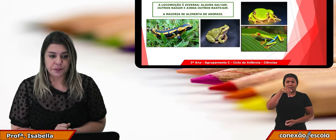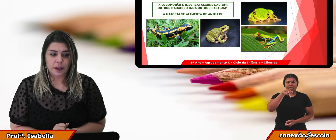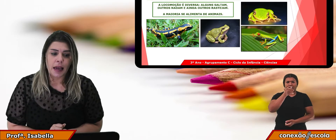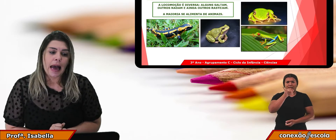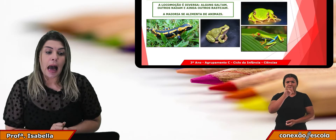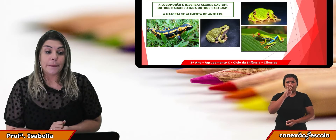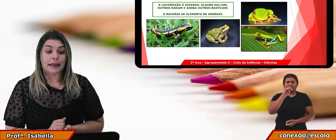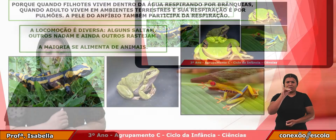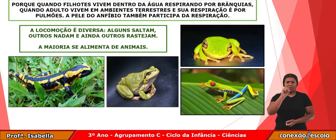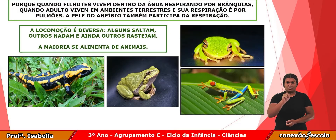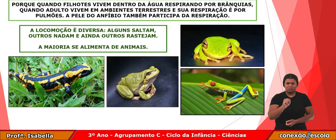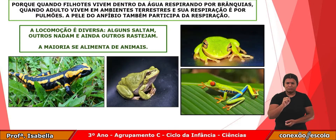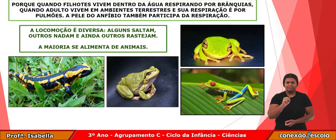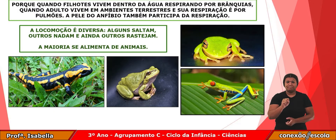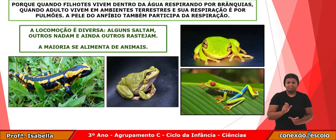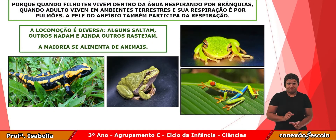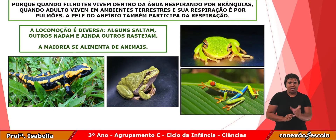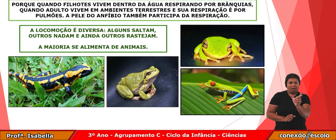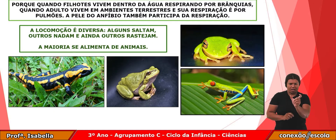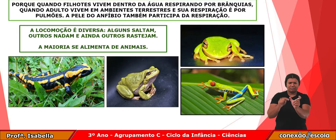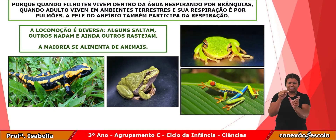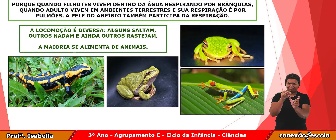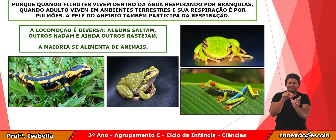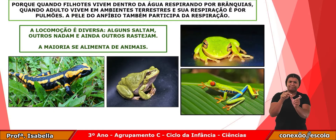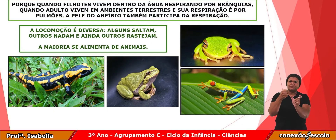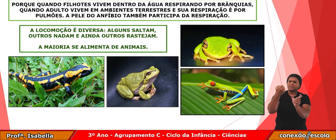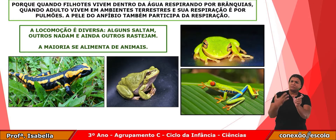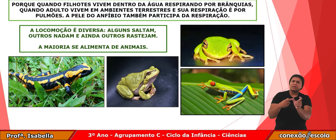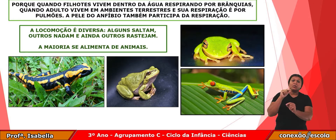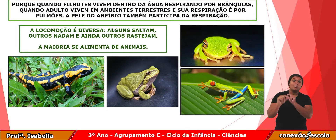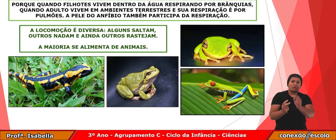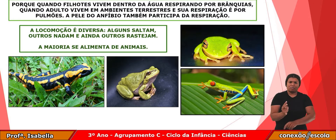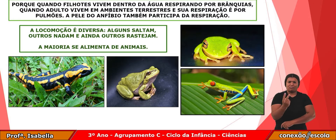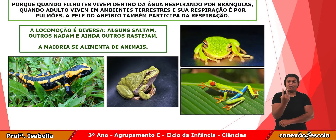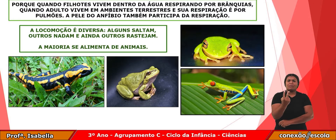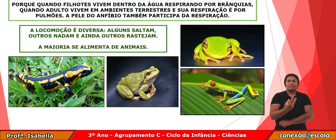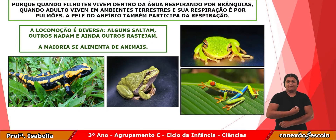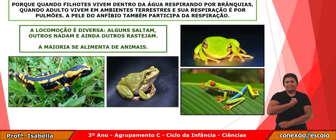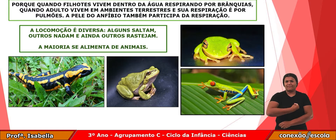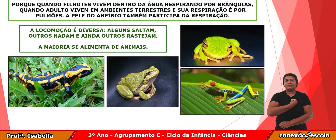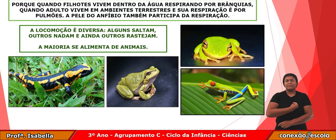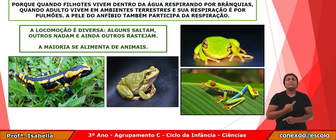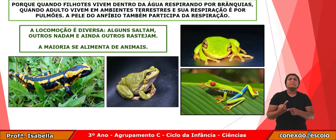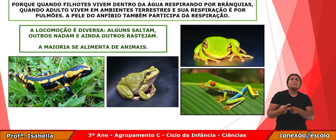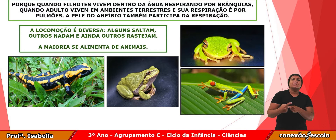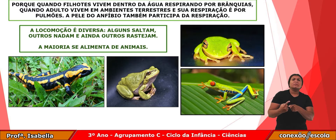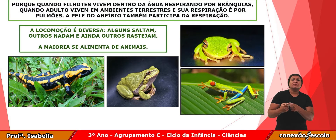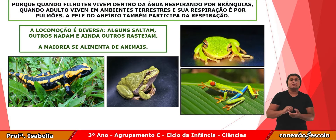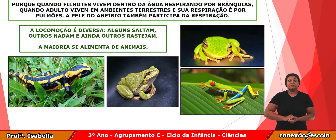Anfíbios. A palavra anfíbio quer dizer duas vidas. Por